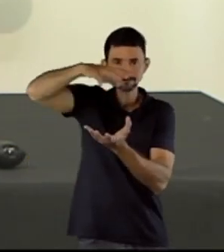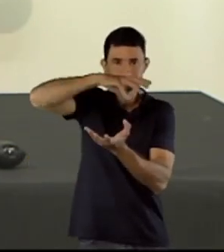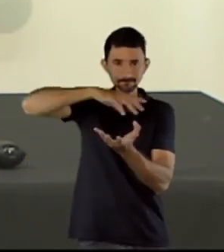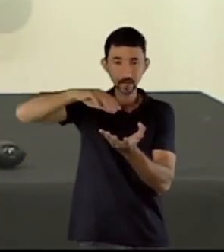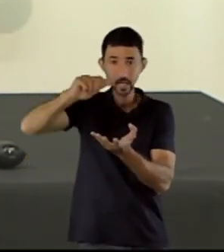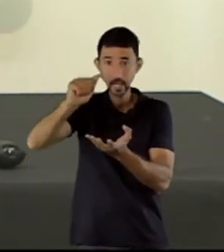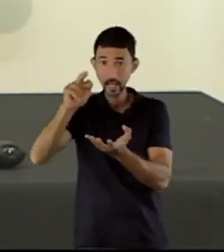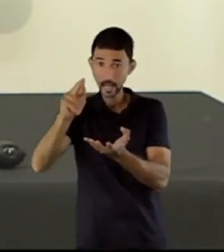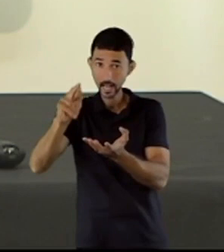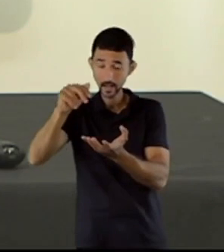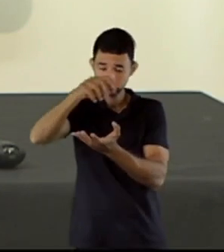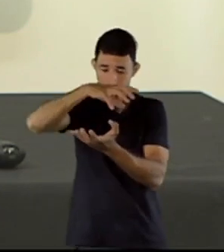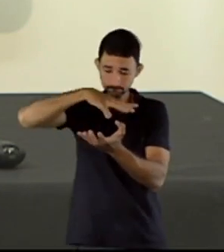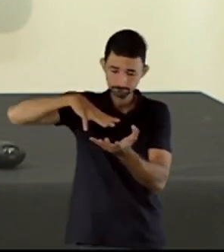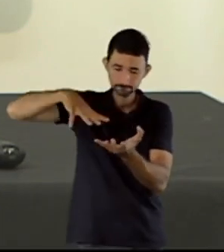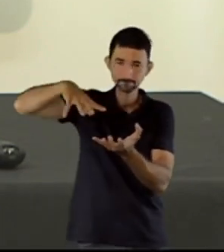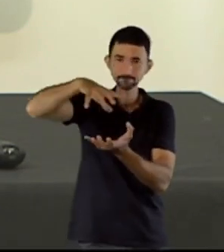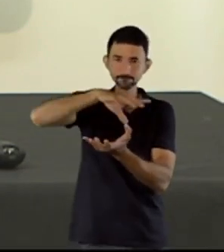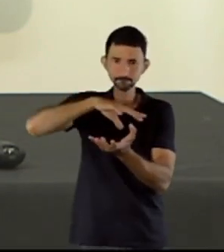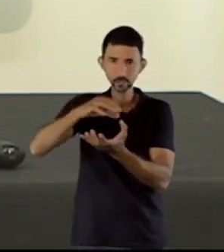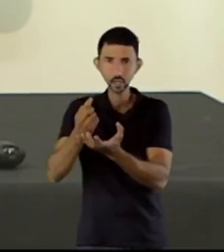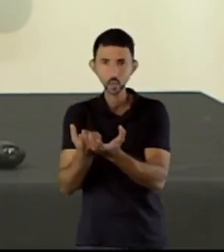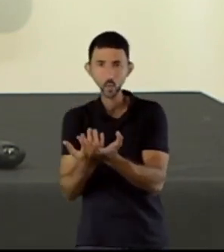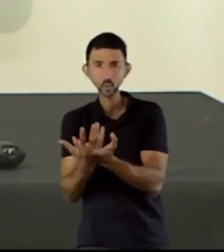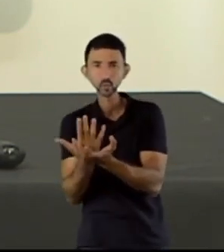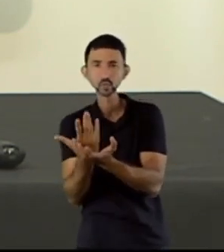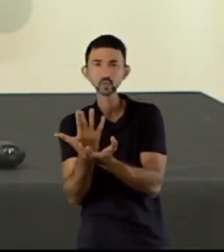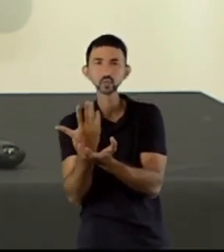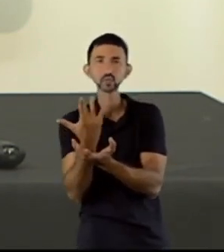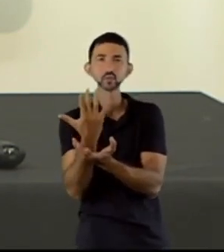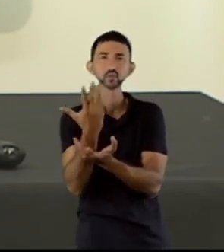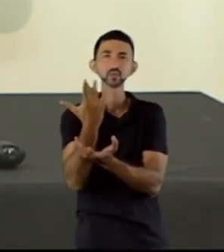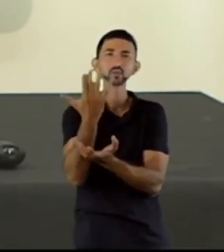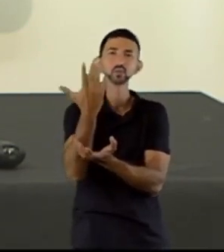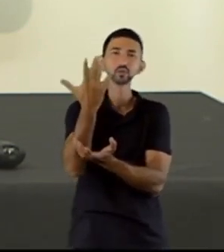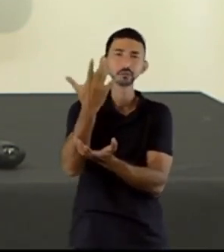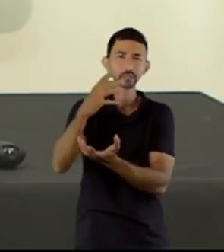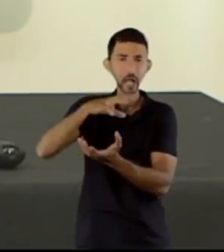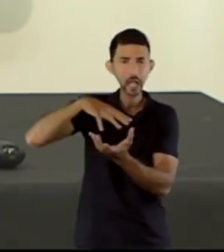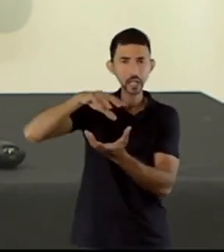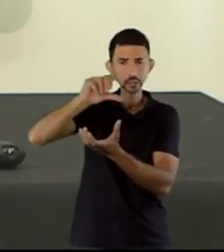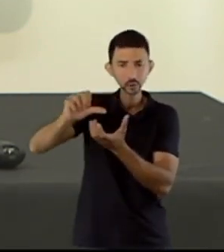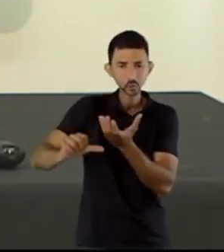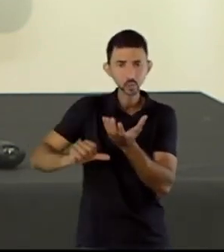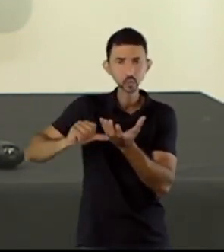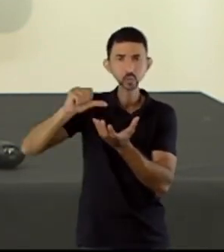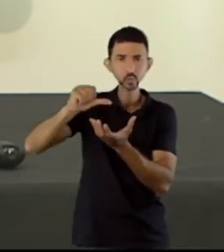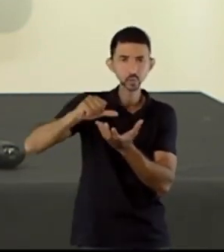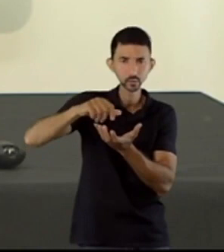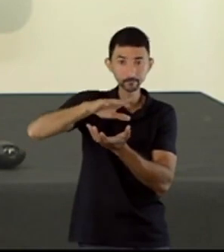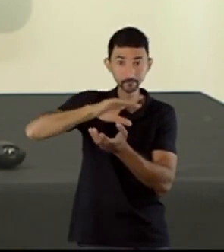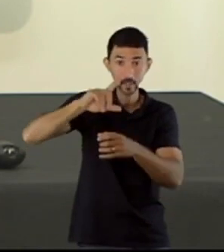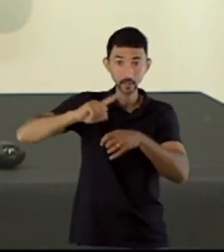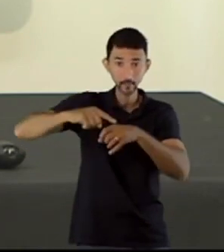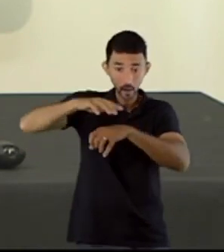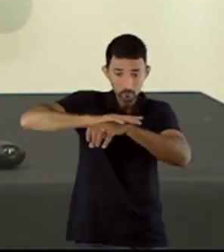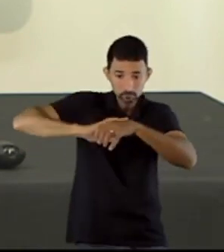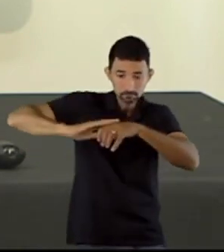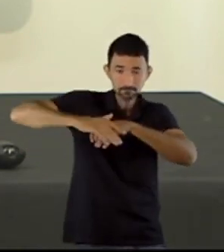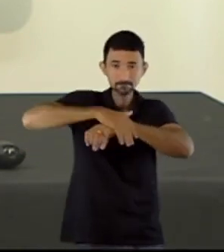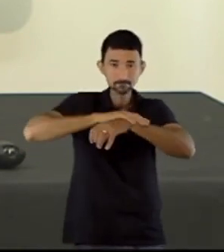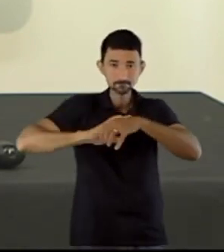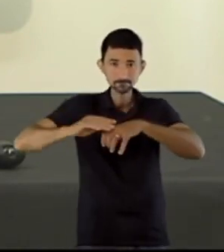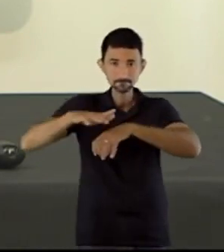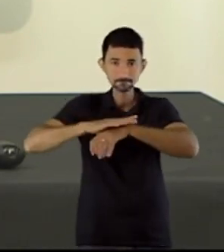né? Tanto o ar que era formado naquele planeta em transformação ainda, quanto a sua superfície, quanto